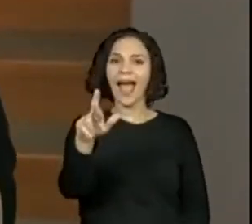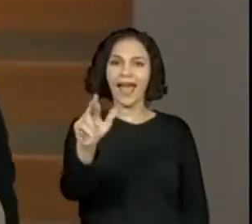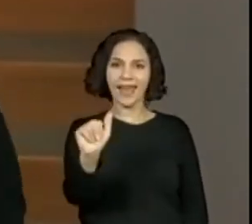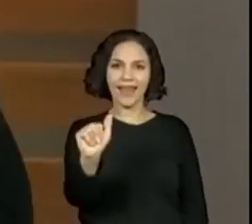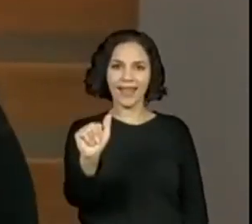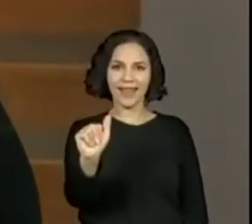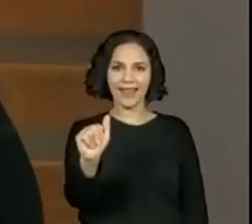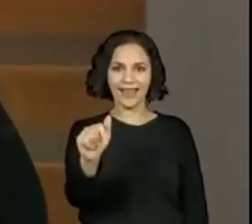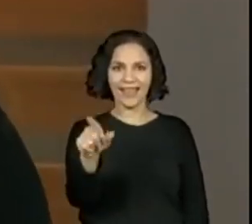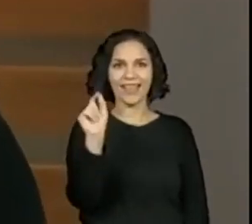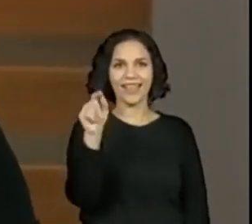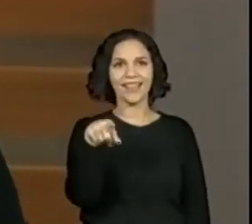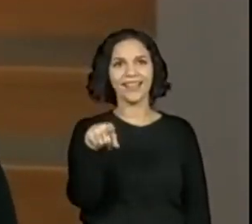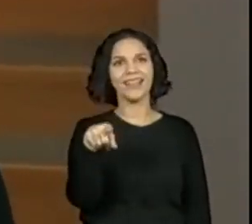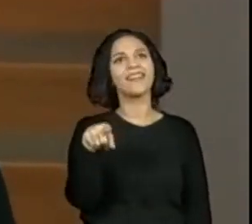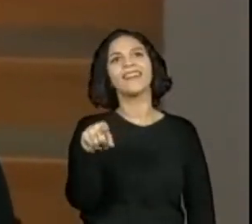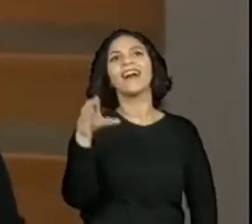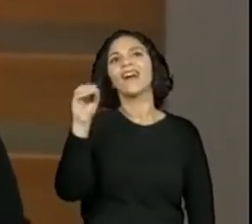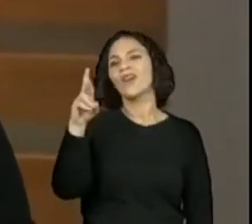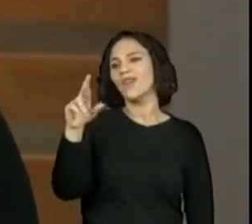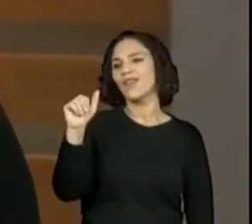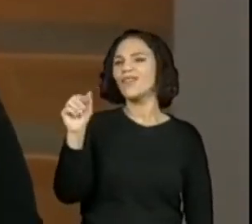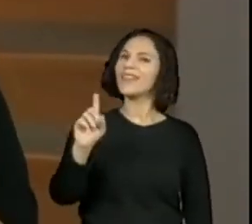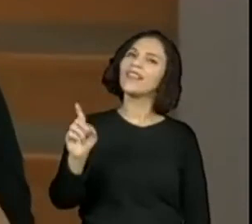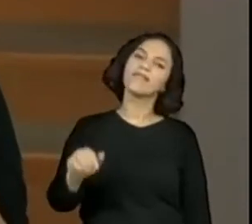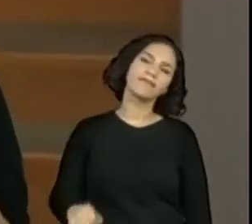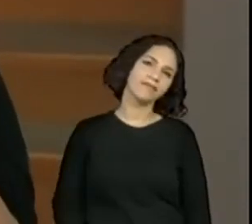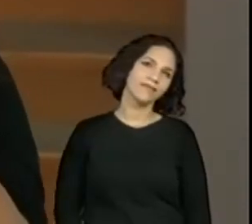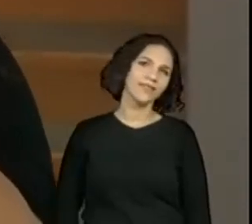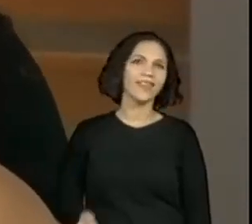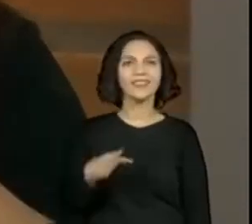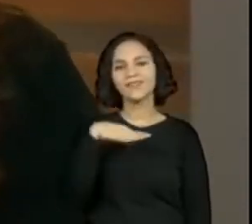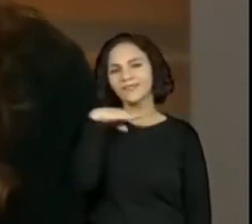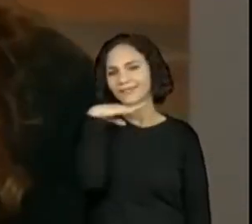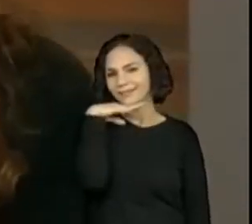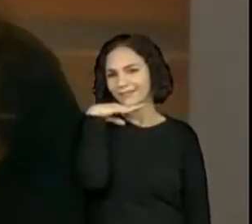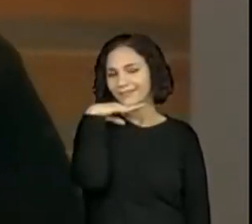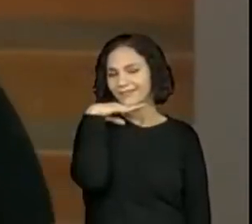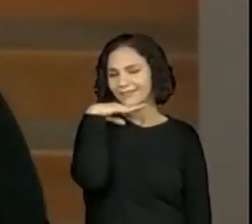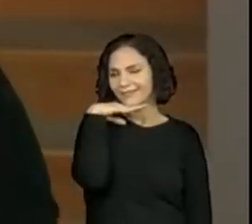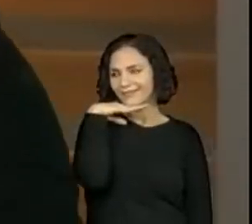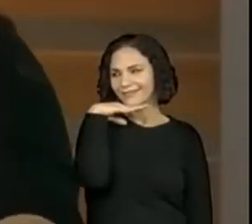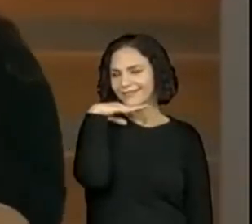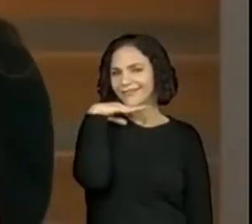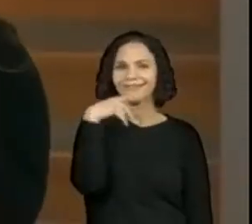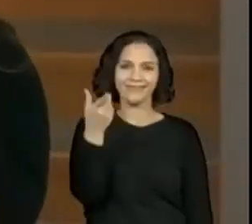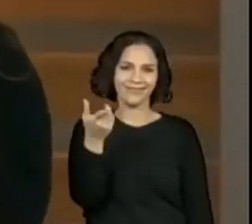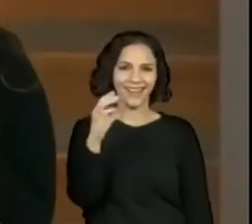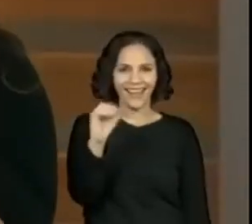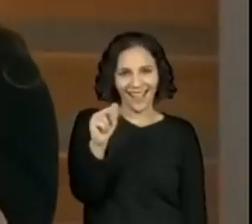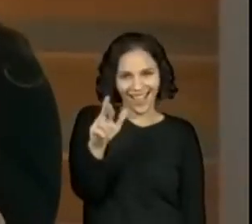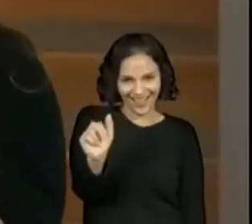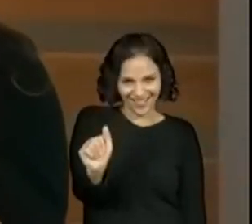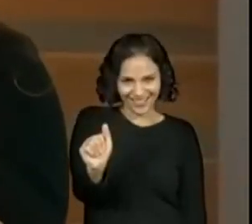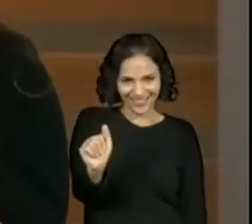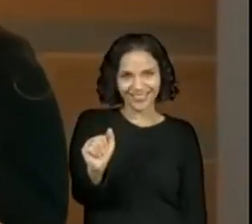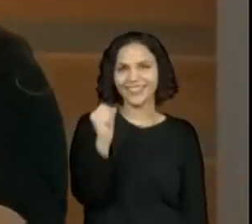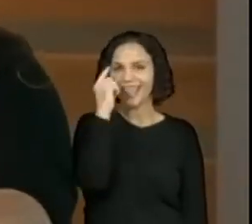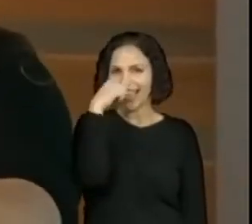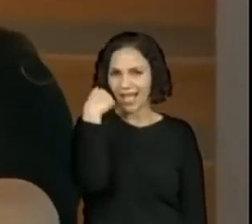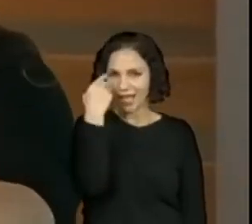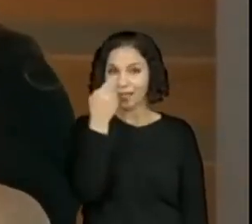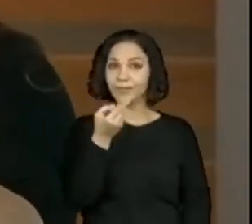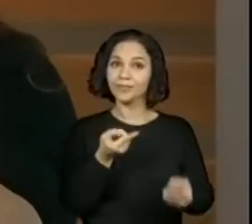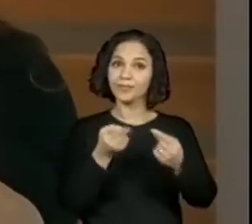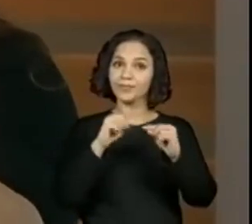pensei que era a coroa não essa carinha de bebê para mesmo por favor aí um Dai então aqui a gente tem